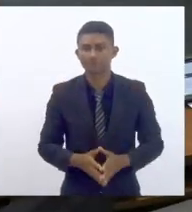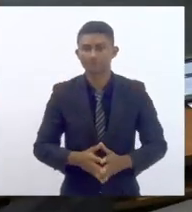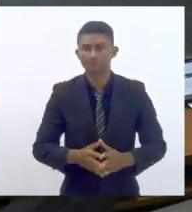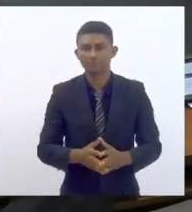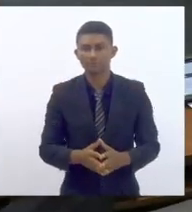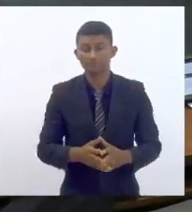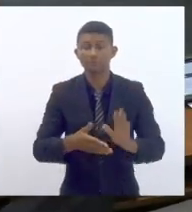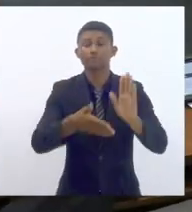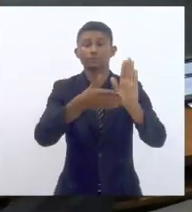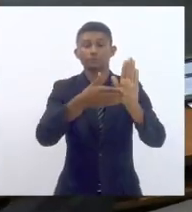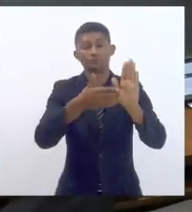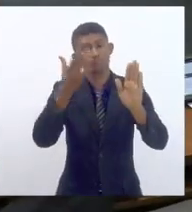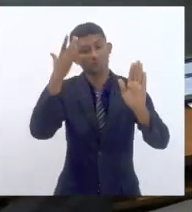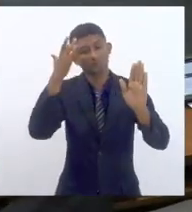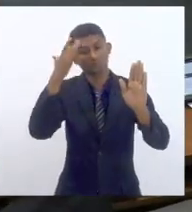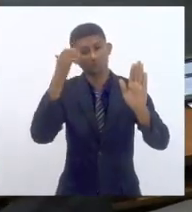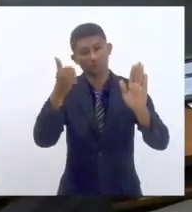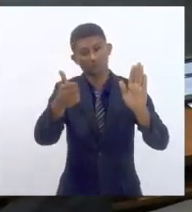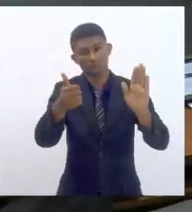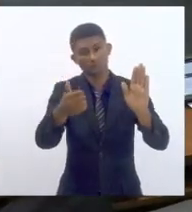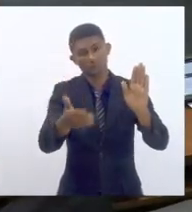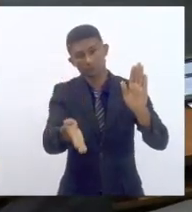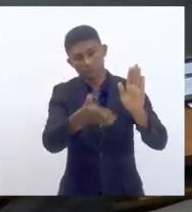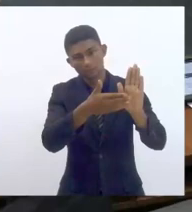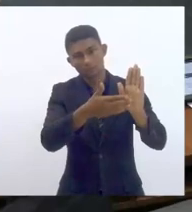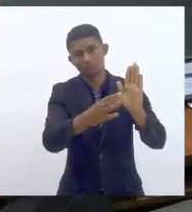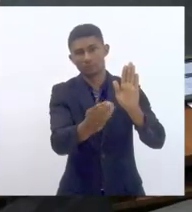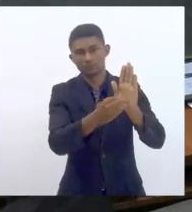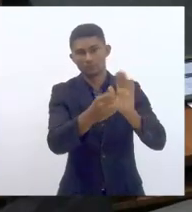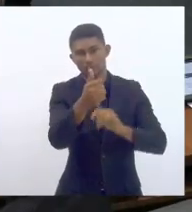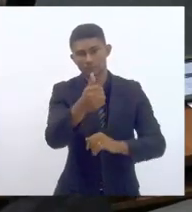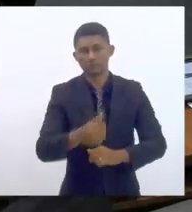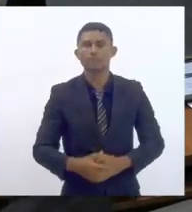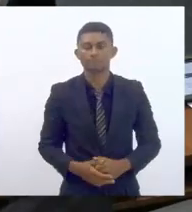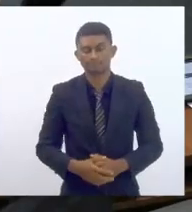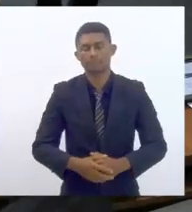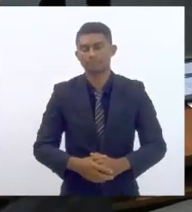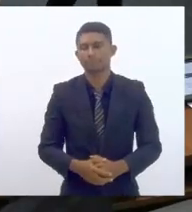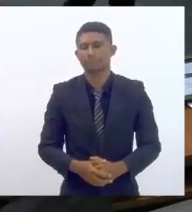Pauta de amanhã. Me dá as outras pautas aí,